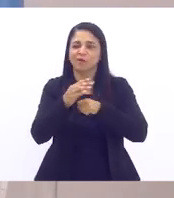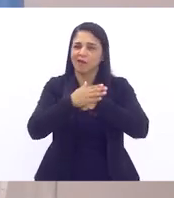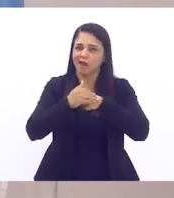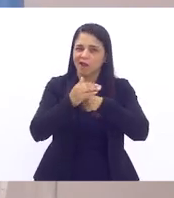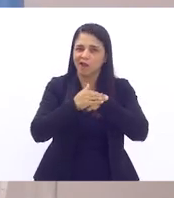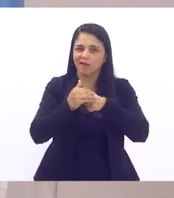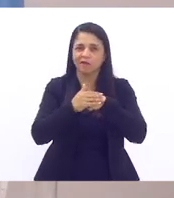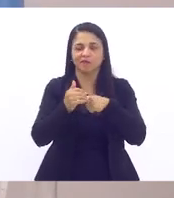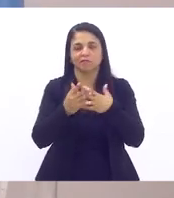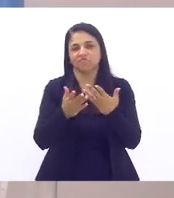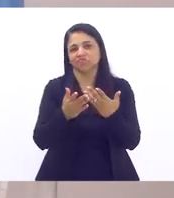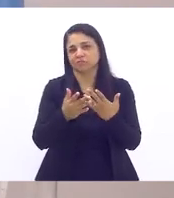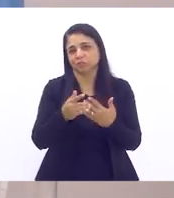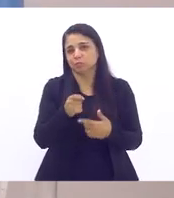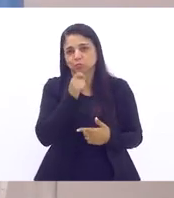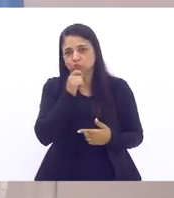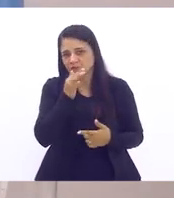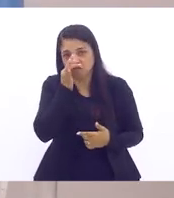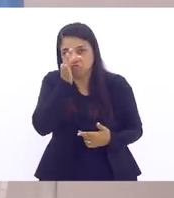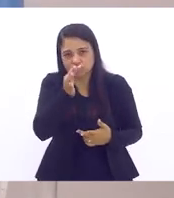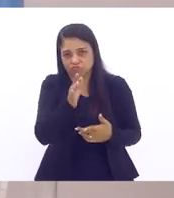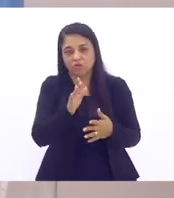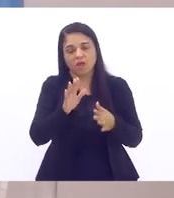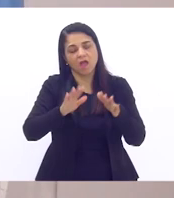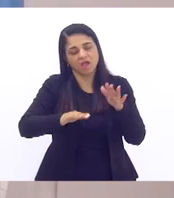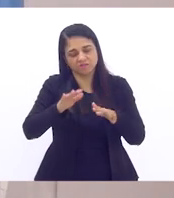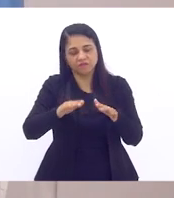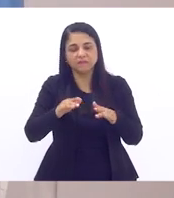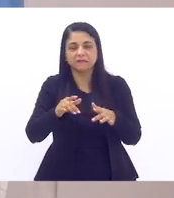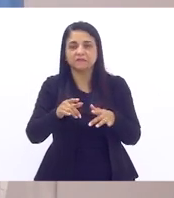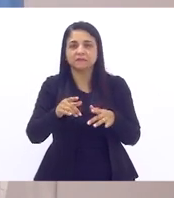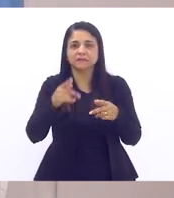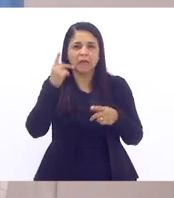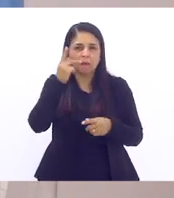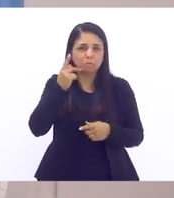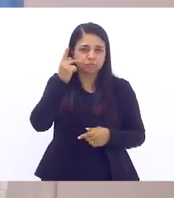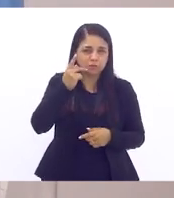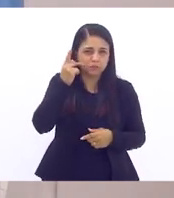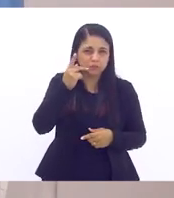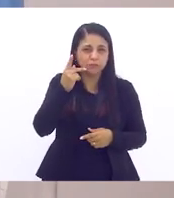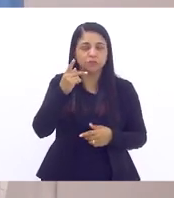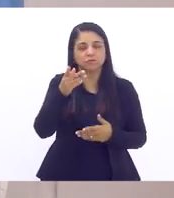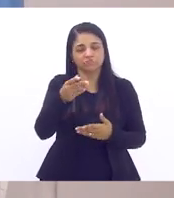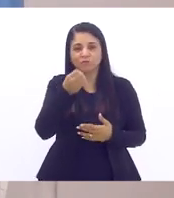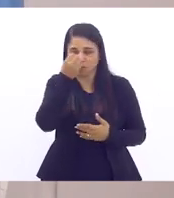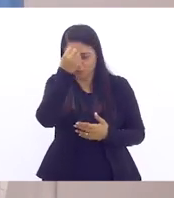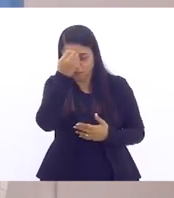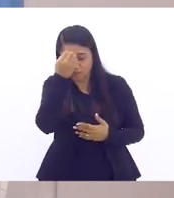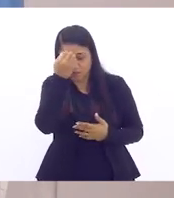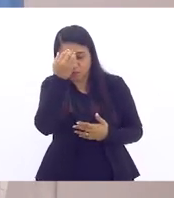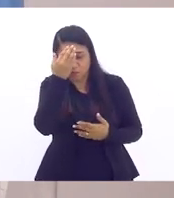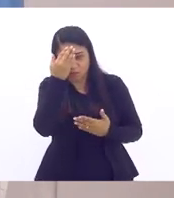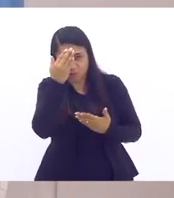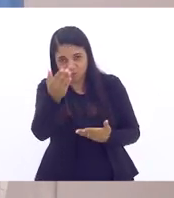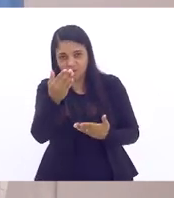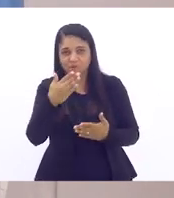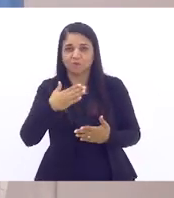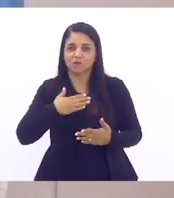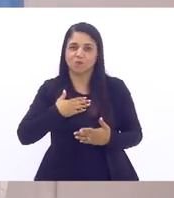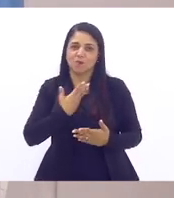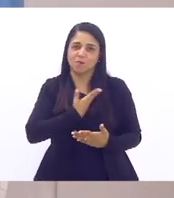vaidade O que é muito incomum muitas vezes na política o seu Generoso gesto Obrigado meu irmão boa recuperação